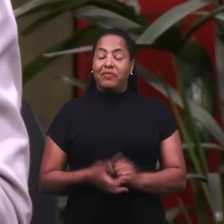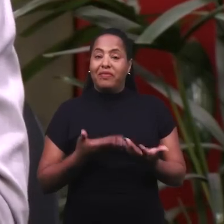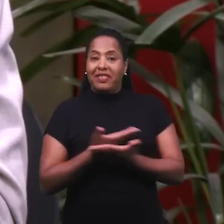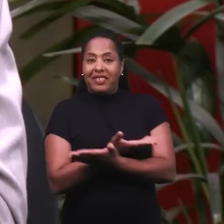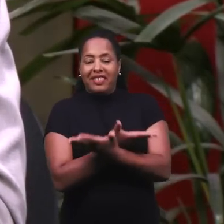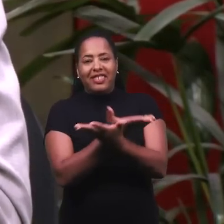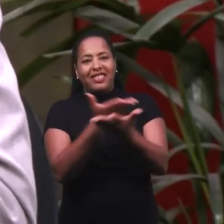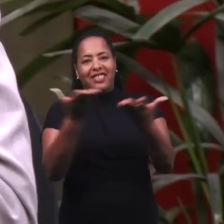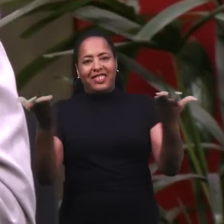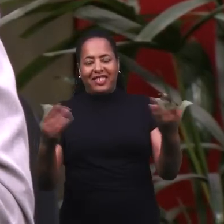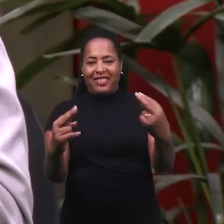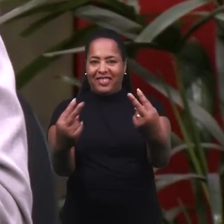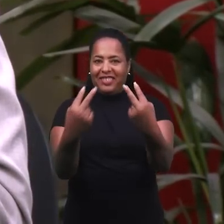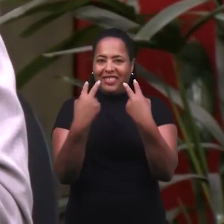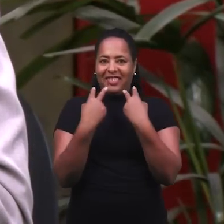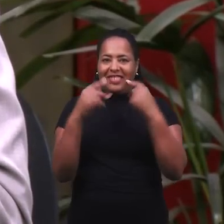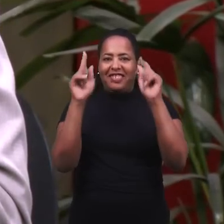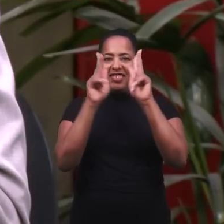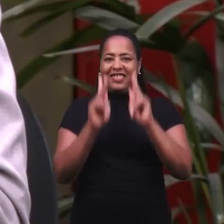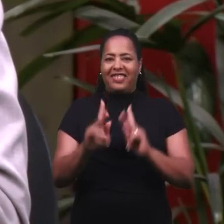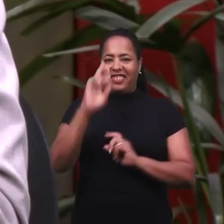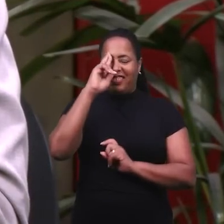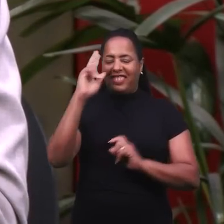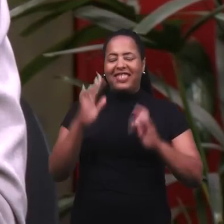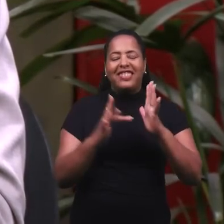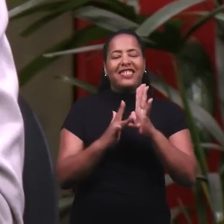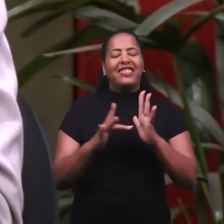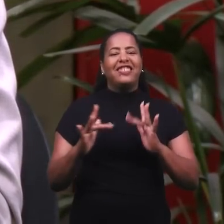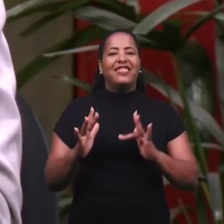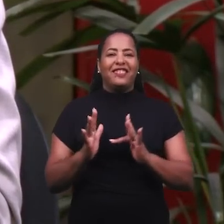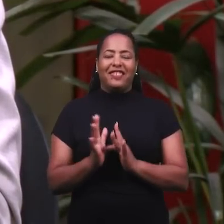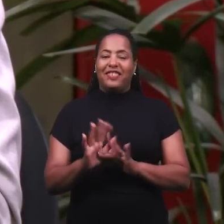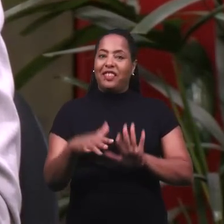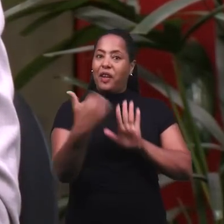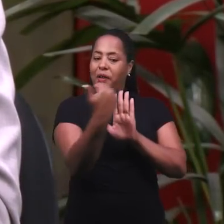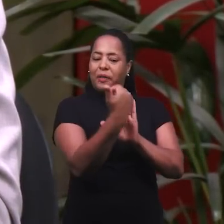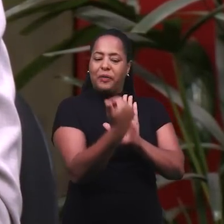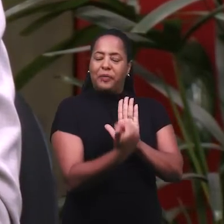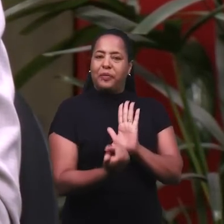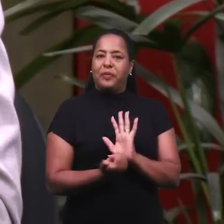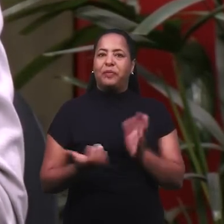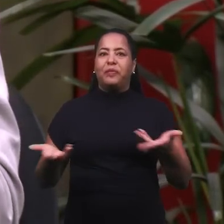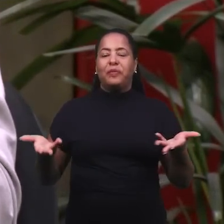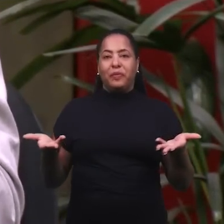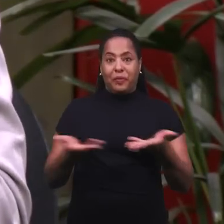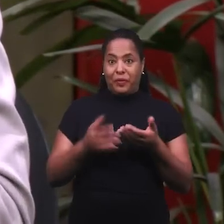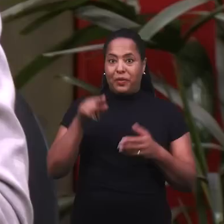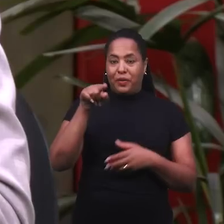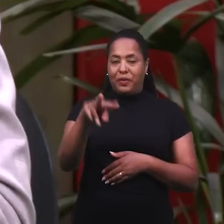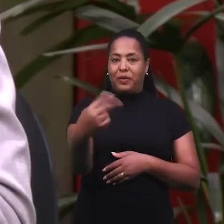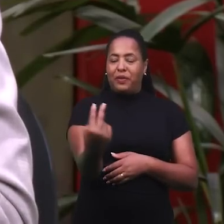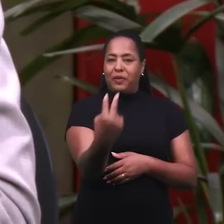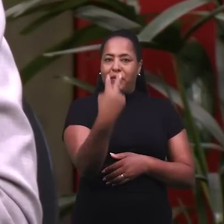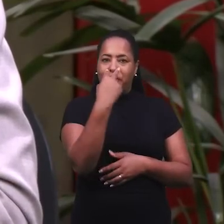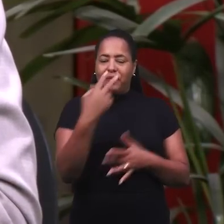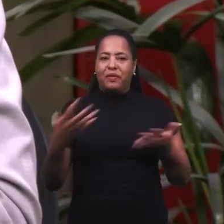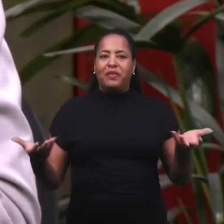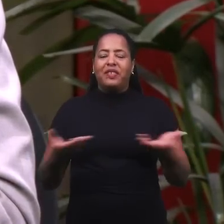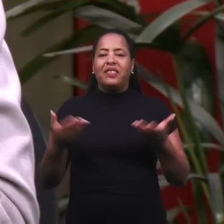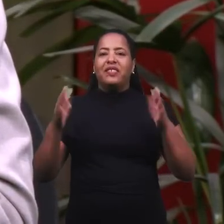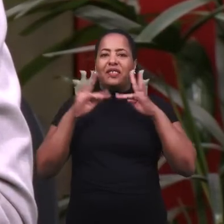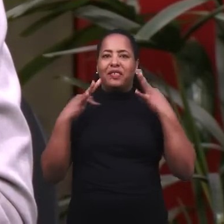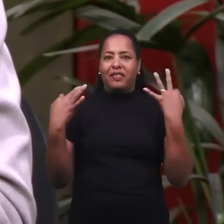Eu saúdo todos aqueles que nos assistem com a paz do Senhor Jesus. O programa de hoje, o programa que você está assistindo agora,